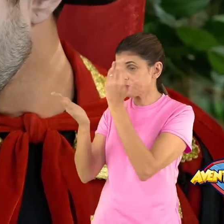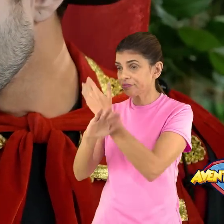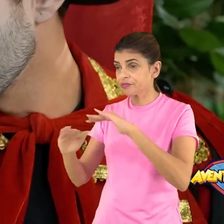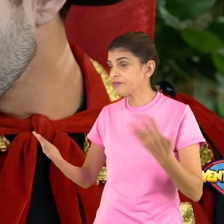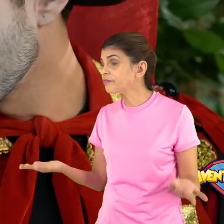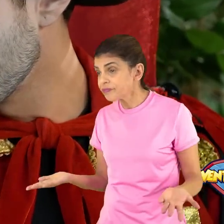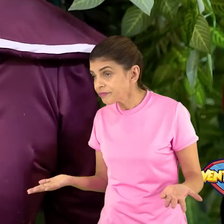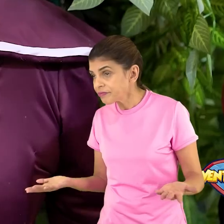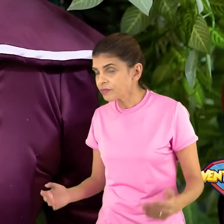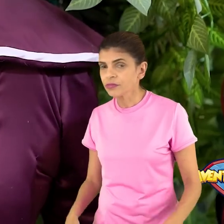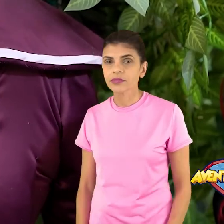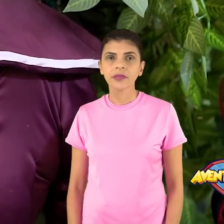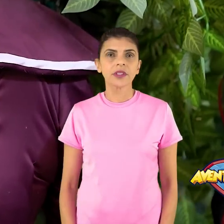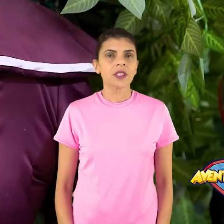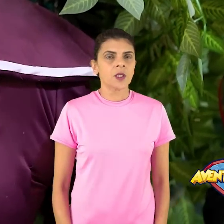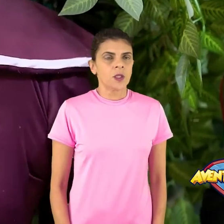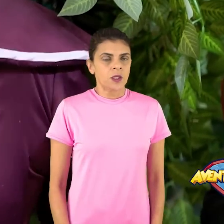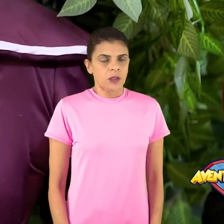Flame?